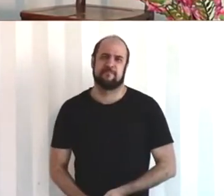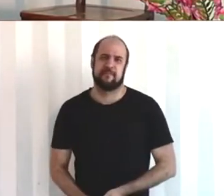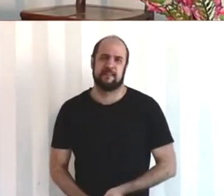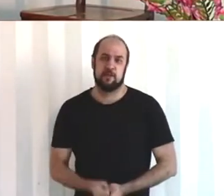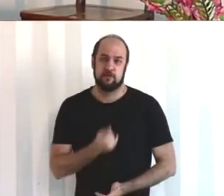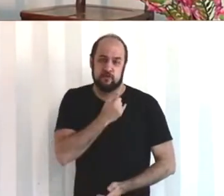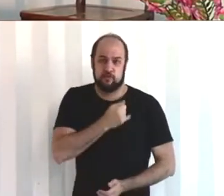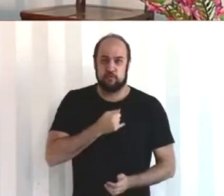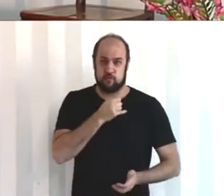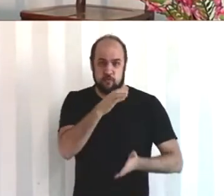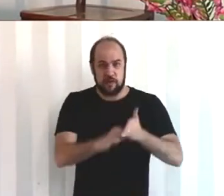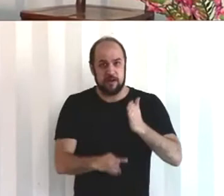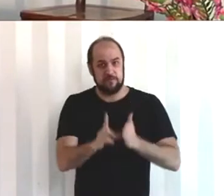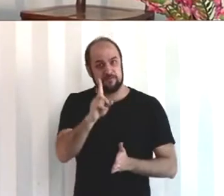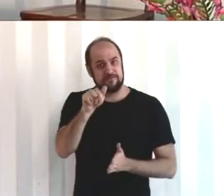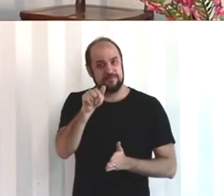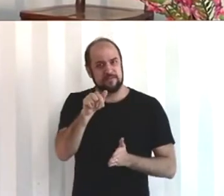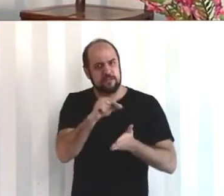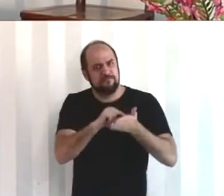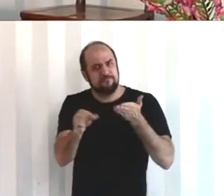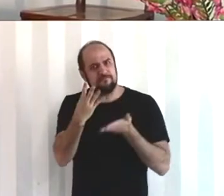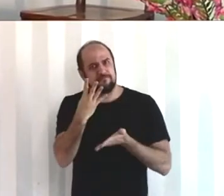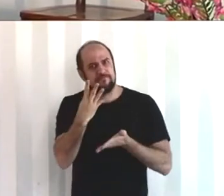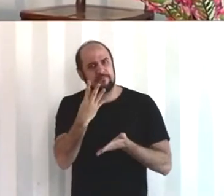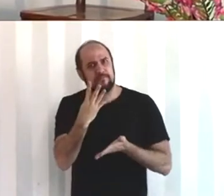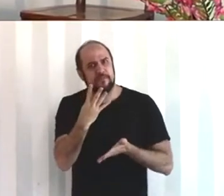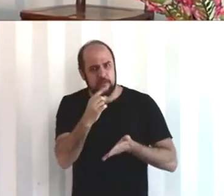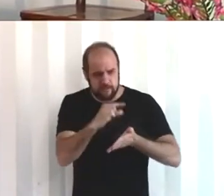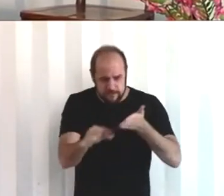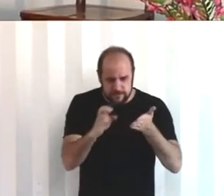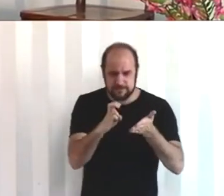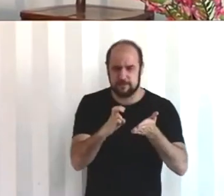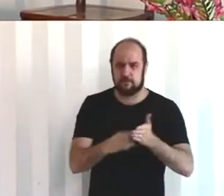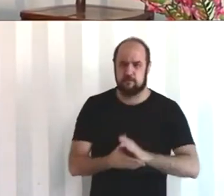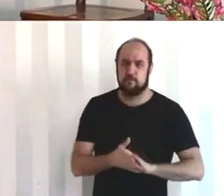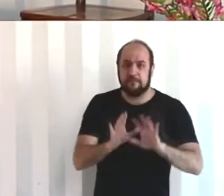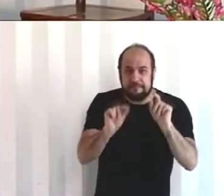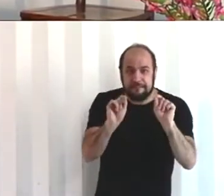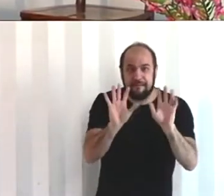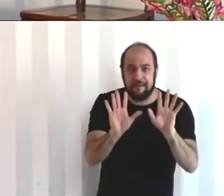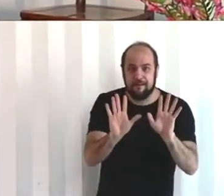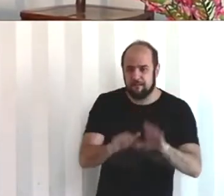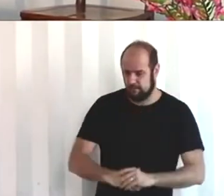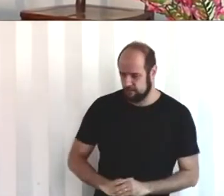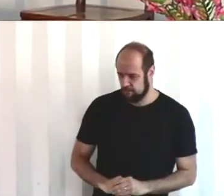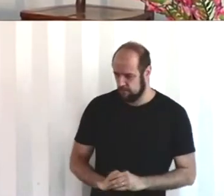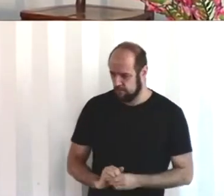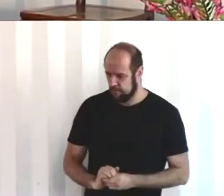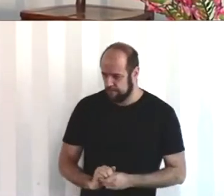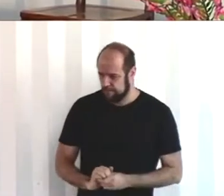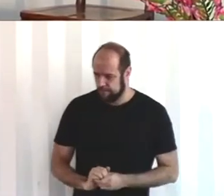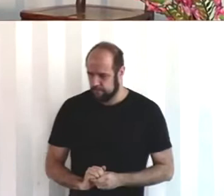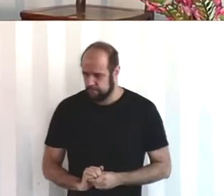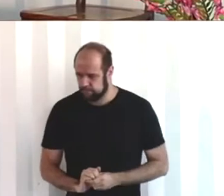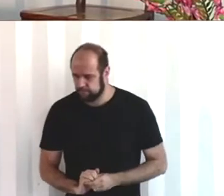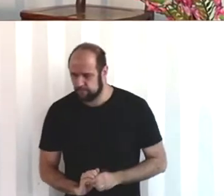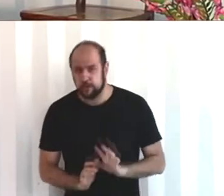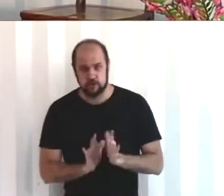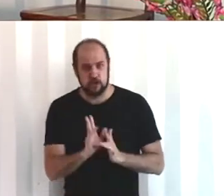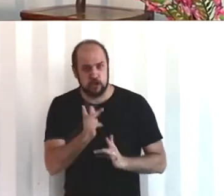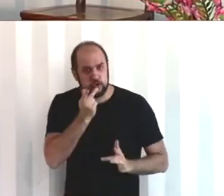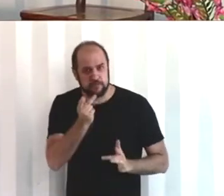João 17, verso 4 e o verso 5, diz assim: eu te glorifiquei